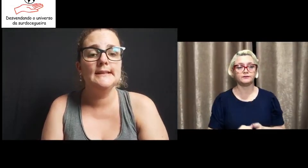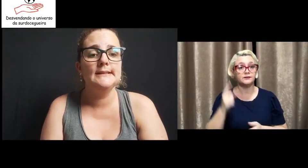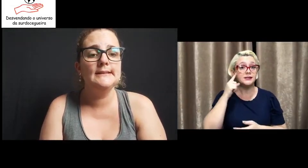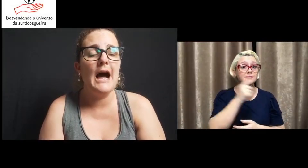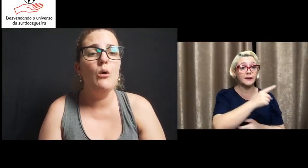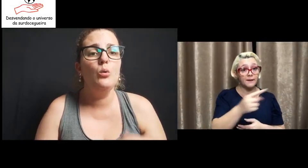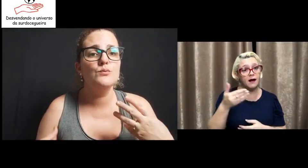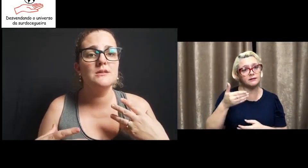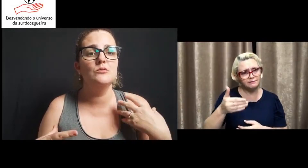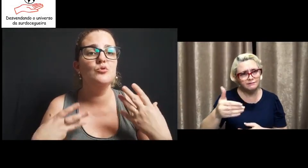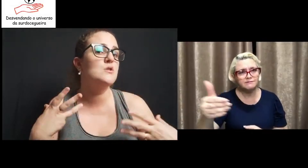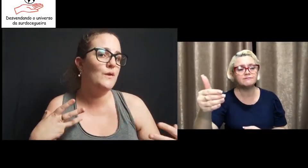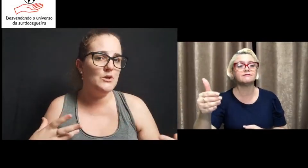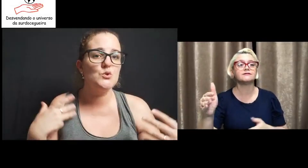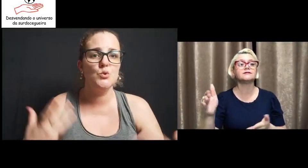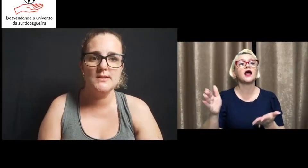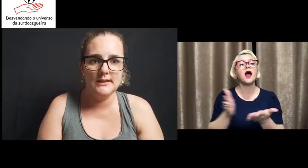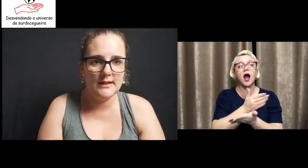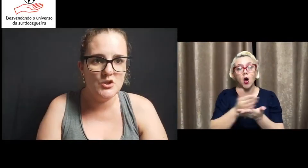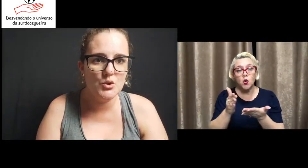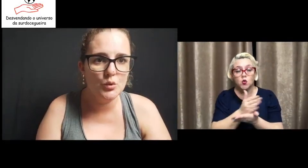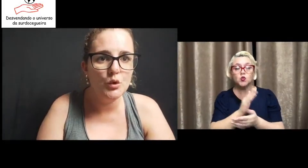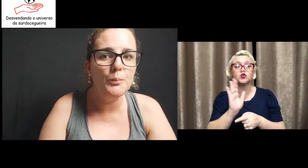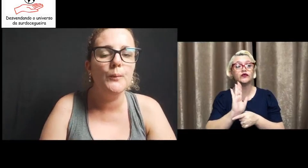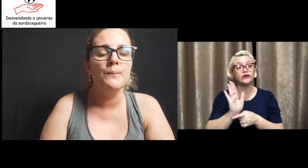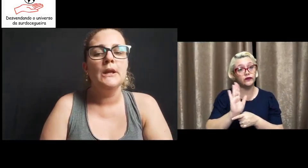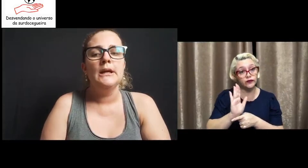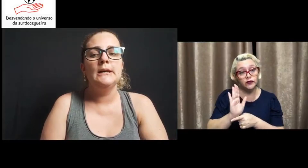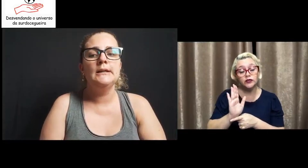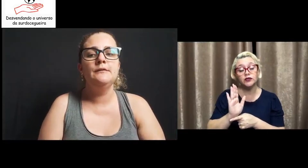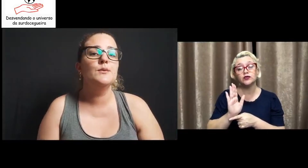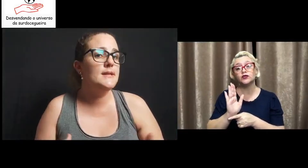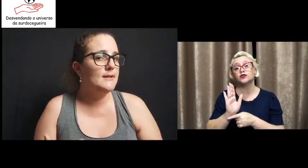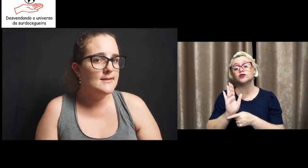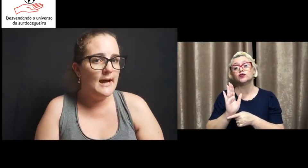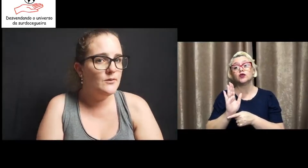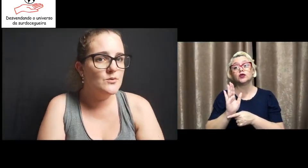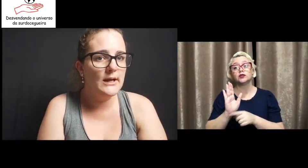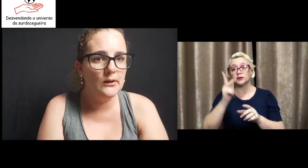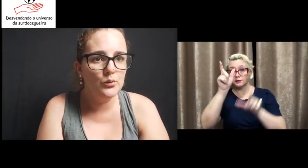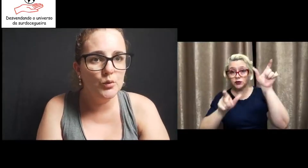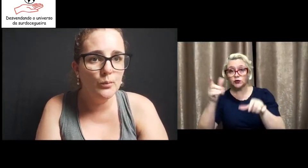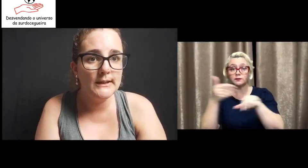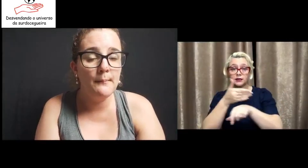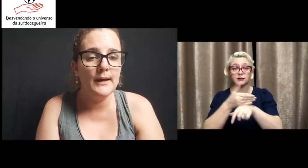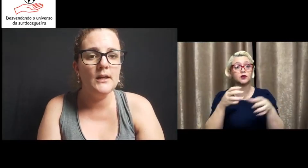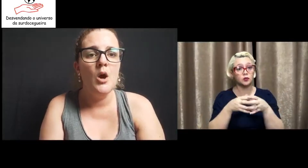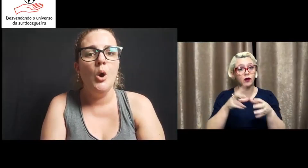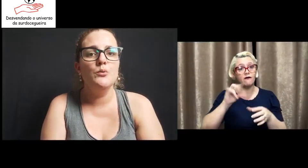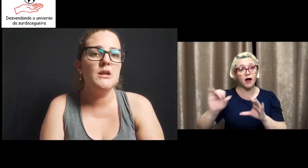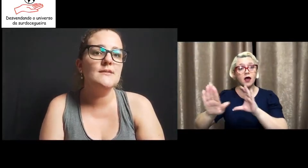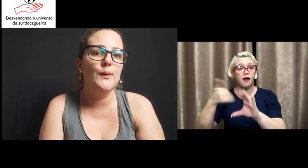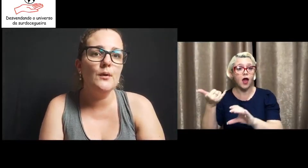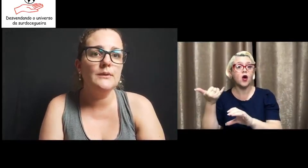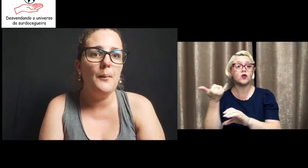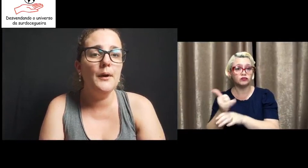semana, alguns dos vídeos dos integrantes do grupo, vão ser lançados no canal do YouTube também,